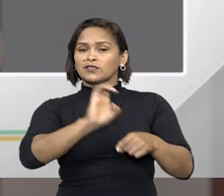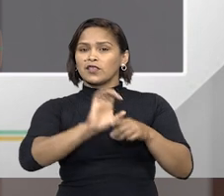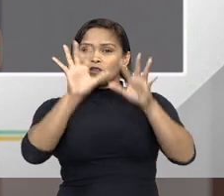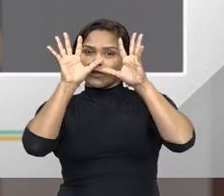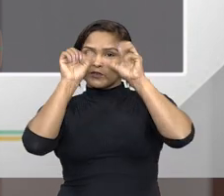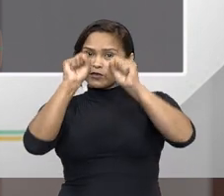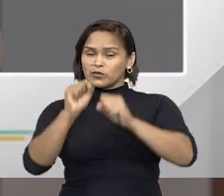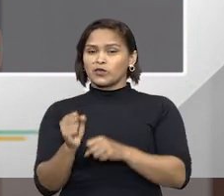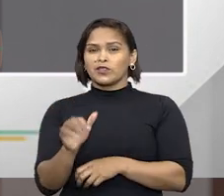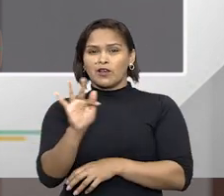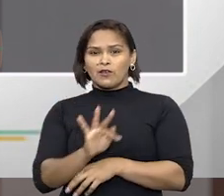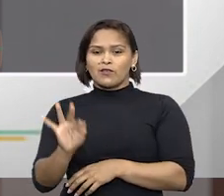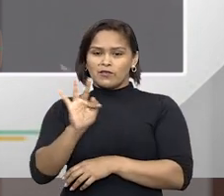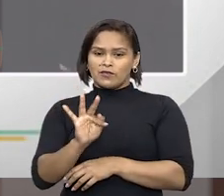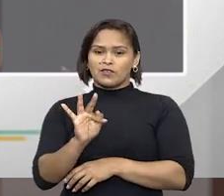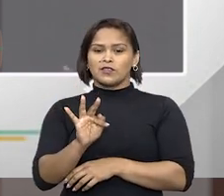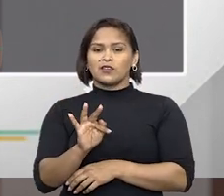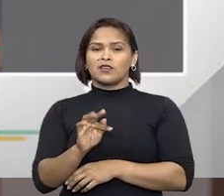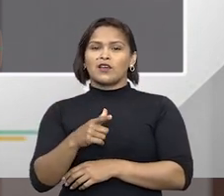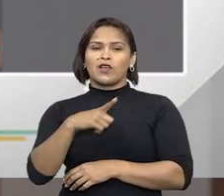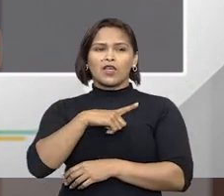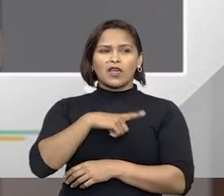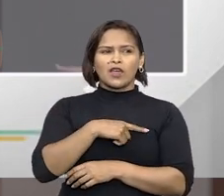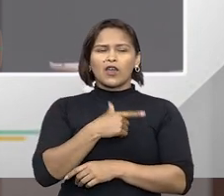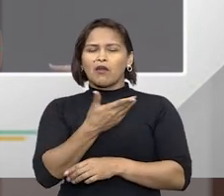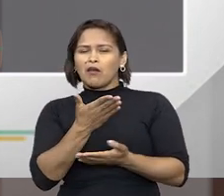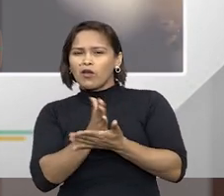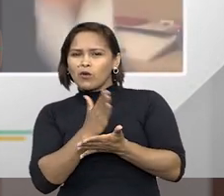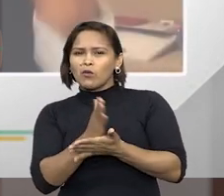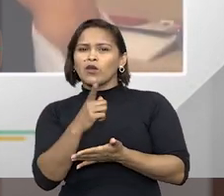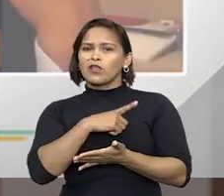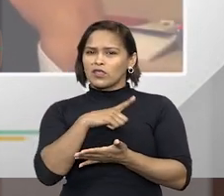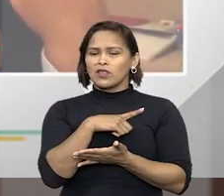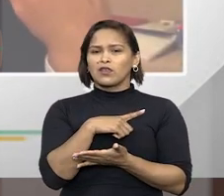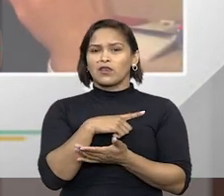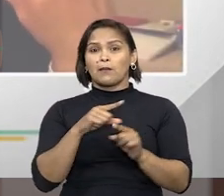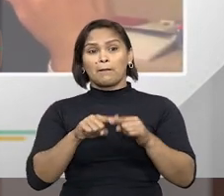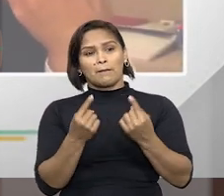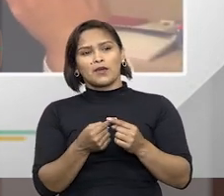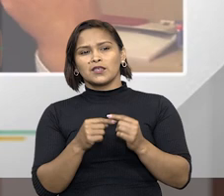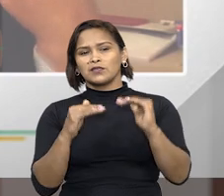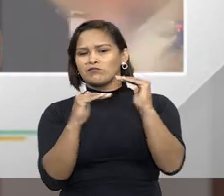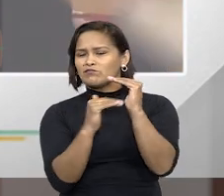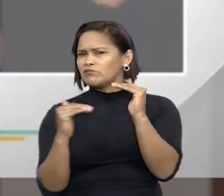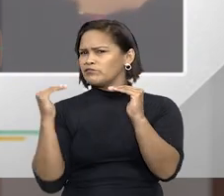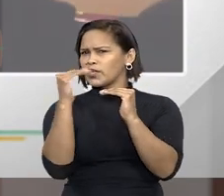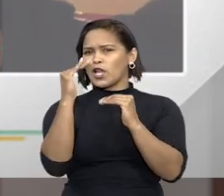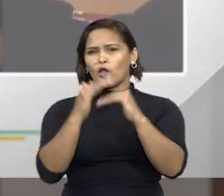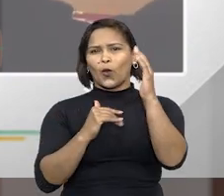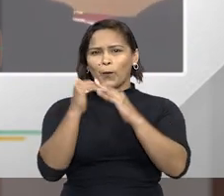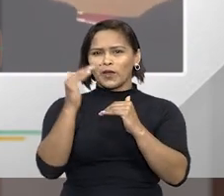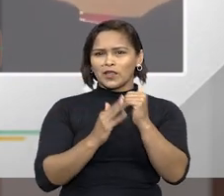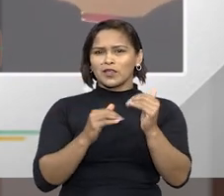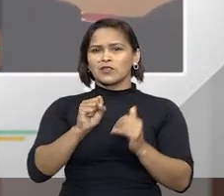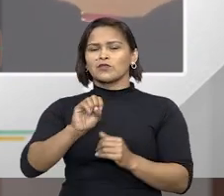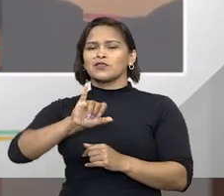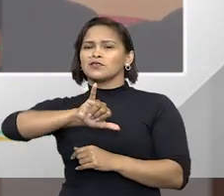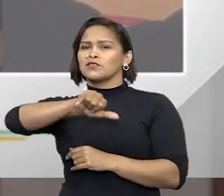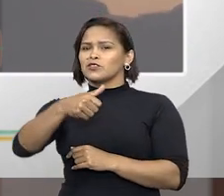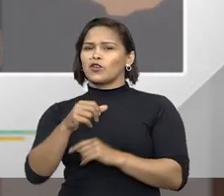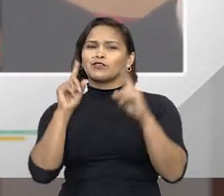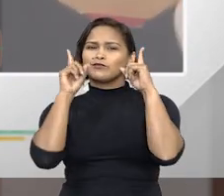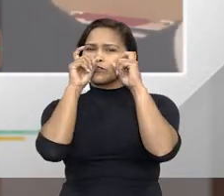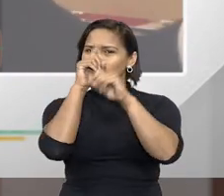acolá a gente percebe que tem pulos, passar por cima da competência do Superior Tribunal de Justiça e ir direto ao Supremo